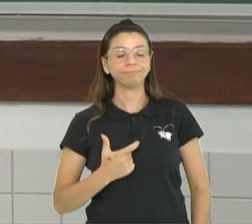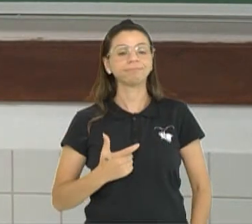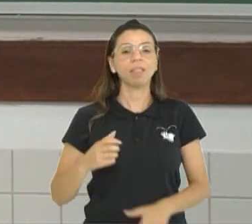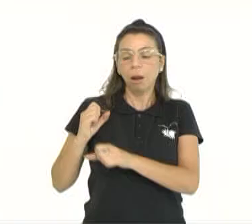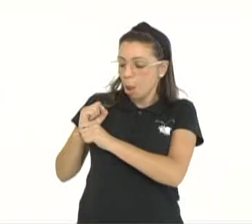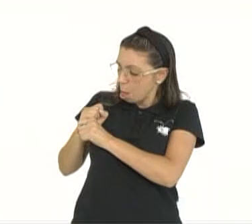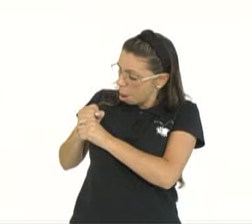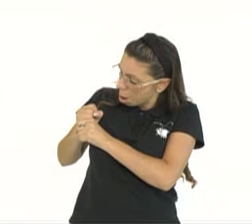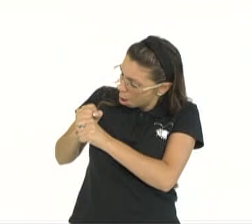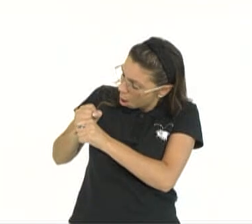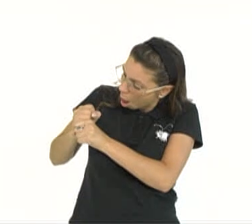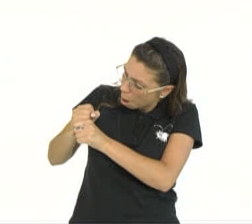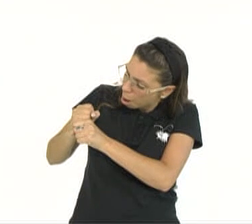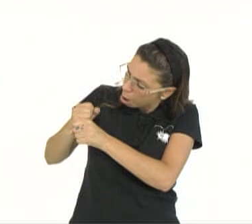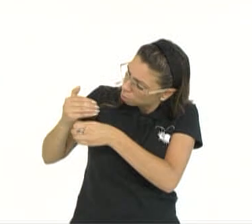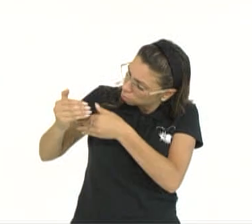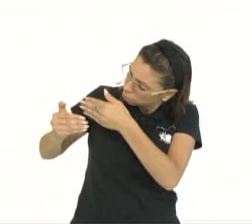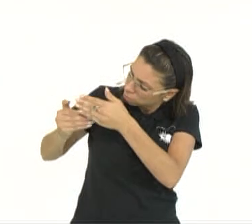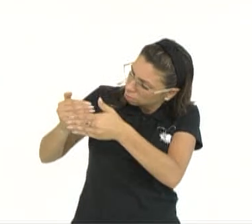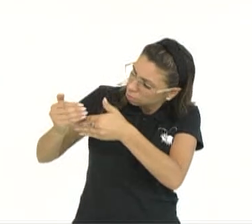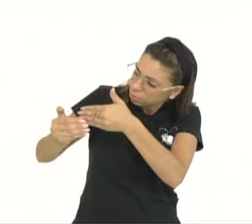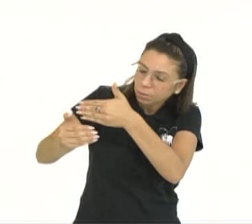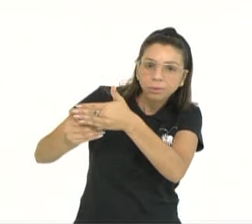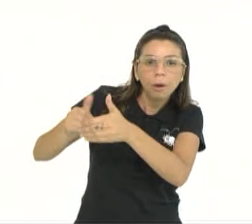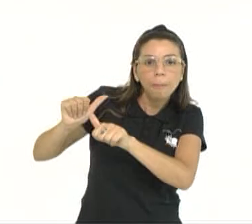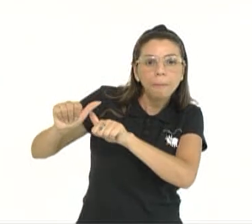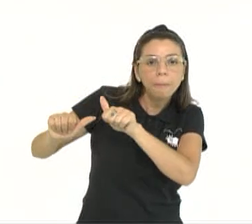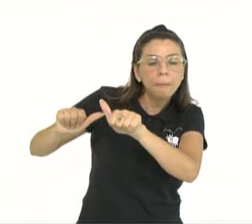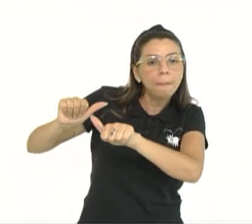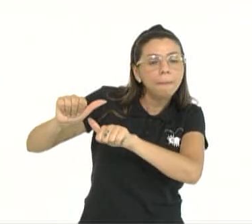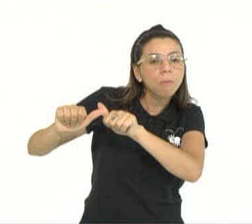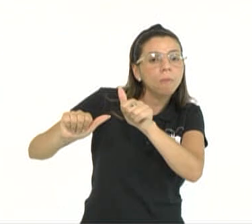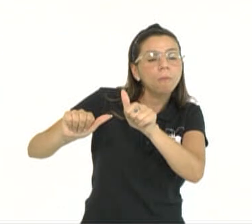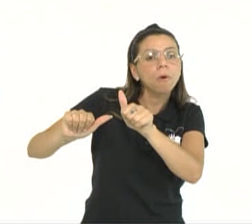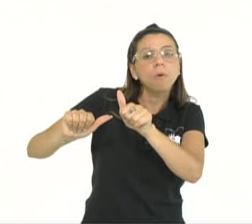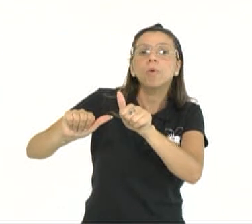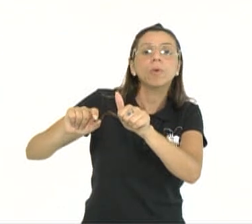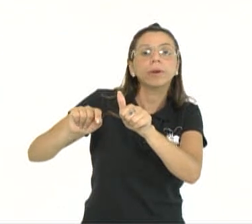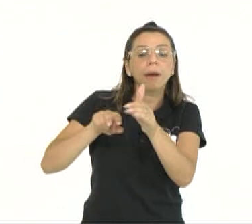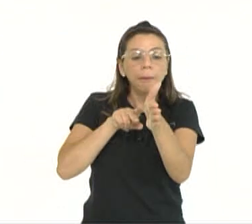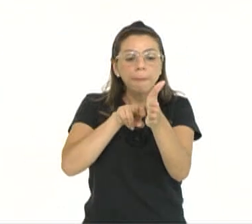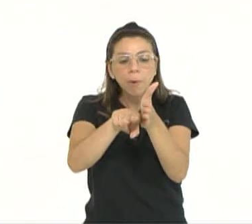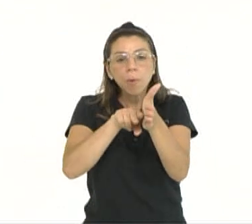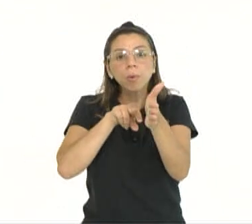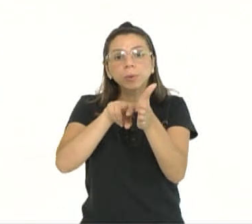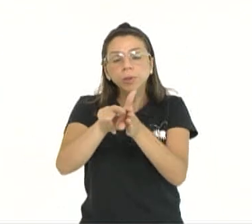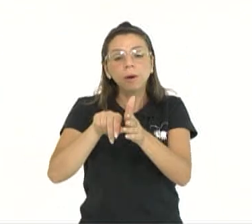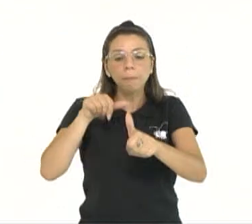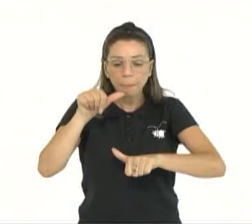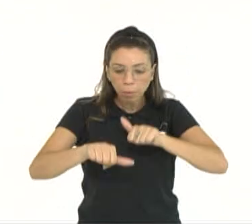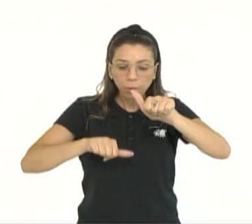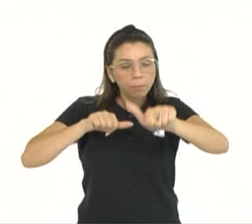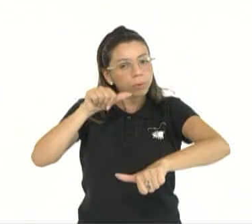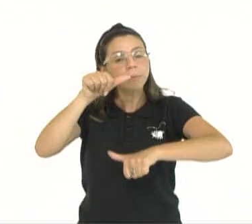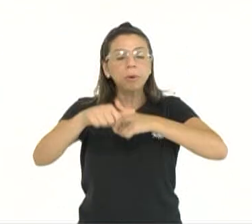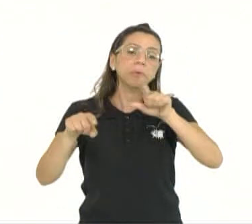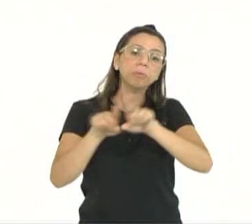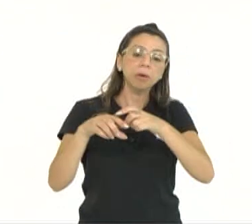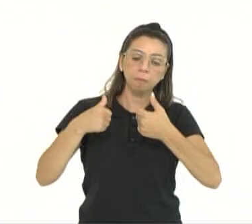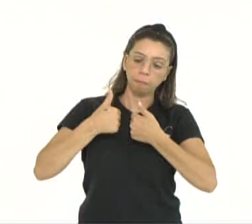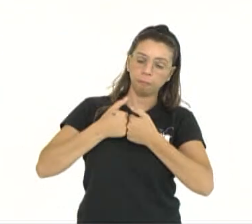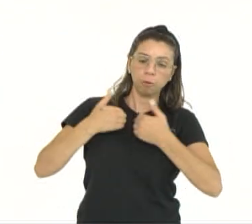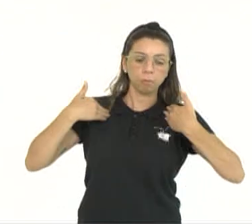milhões de anos foram sendo desenvolvidas várias alterações biológicas no ser humano, né? E físicas. As